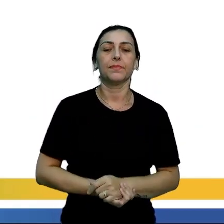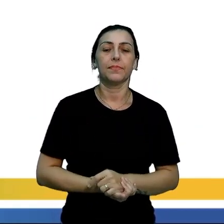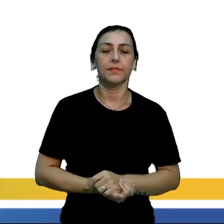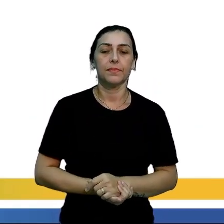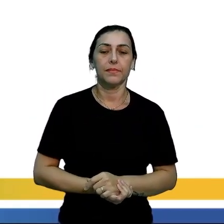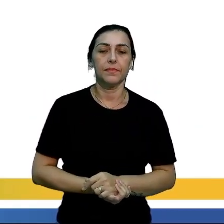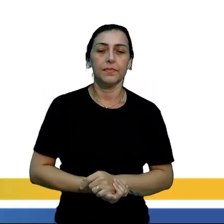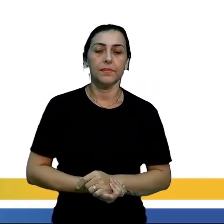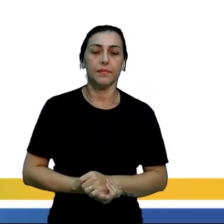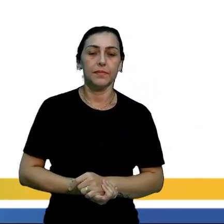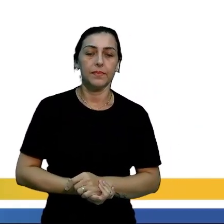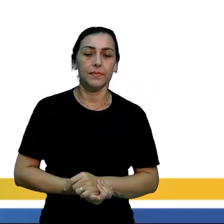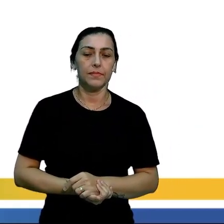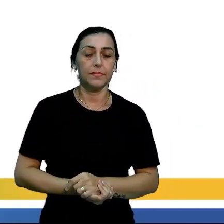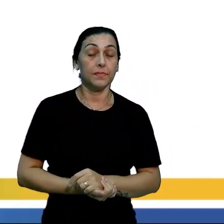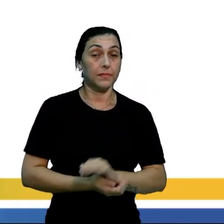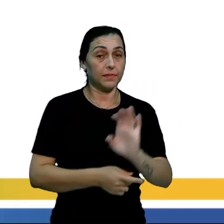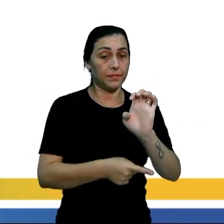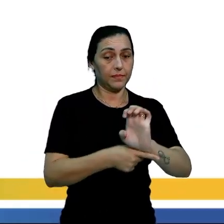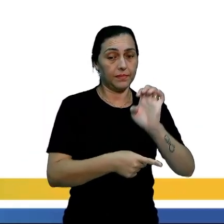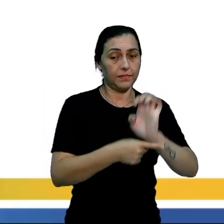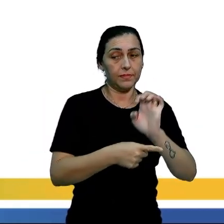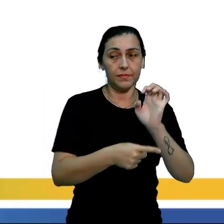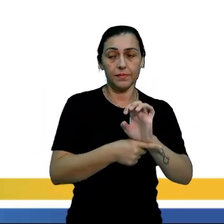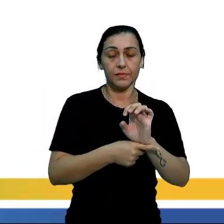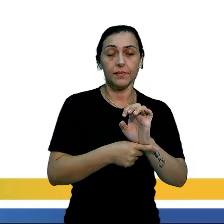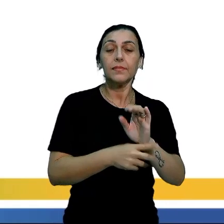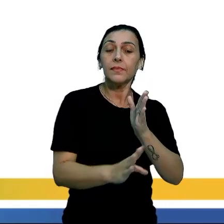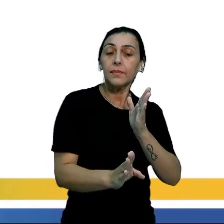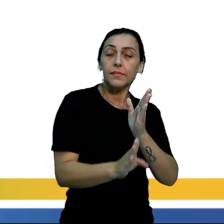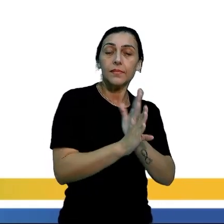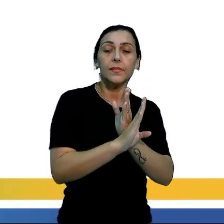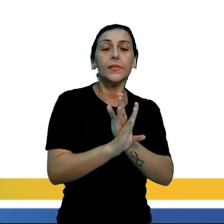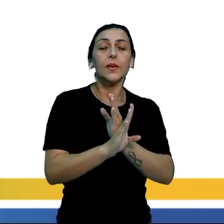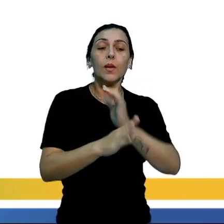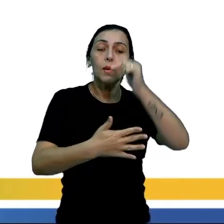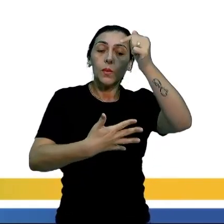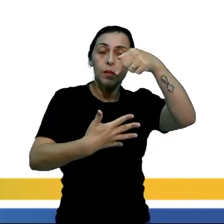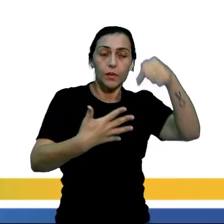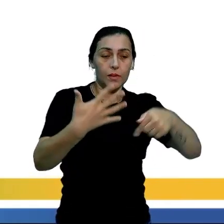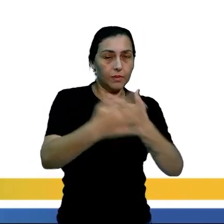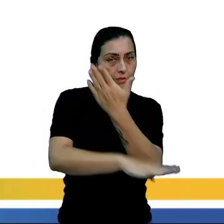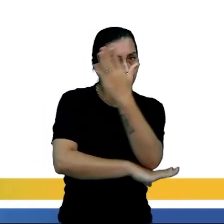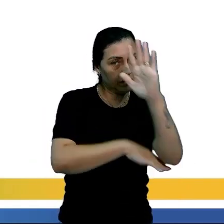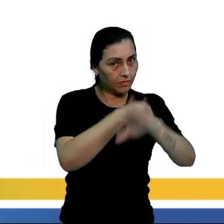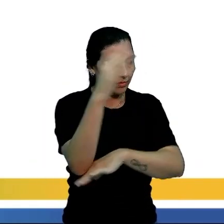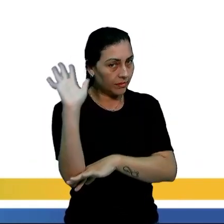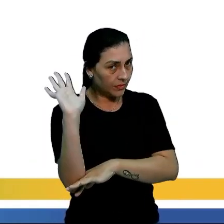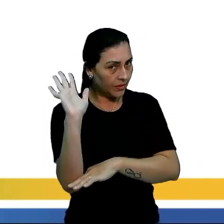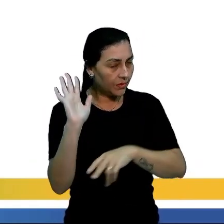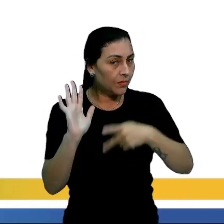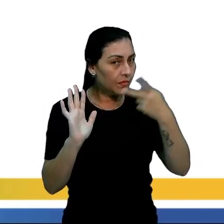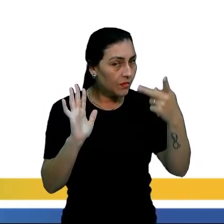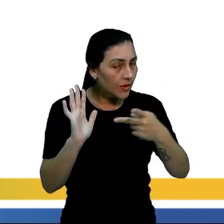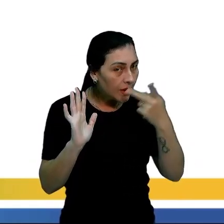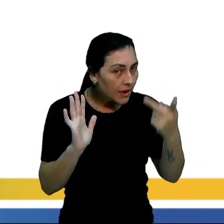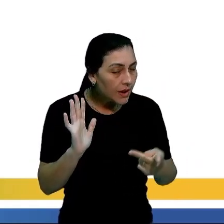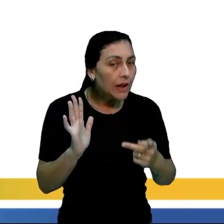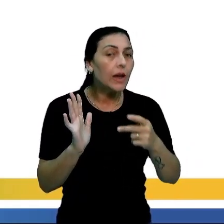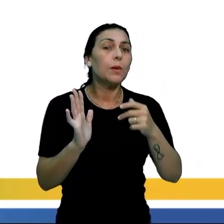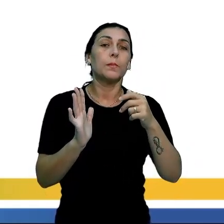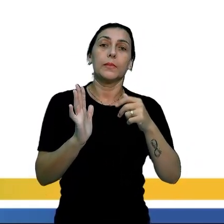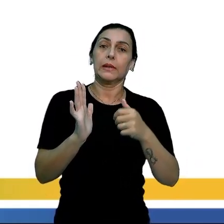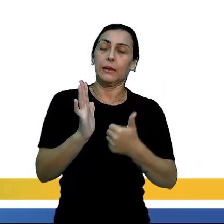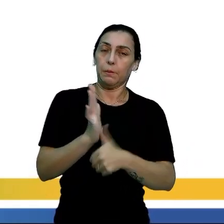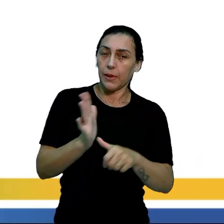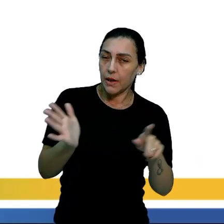incorreta. Letra E, de sua identificação com os elementos da natureza. Nós falamos muito aqui em identificação,